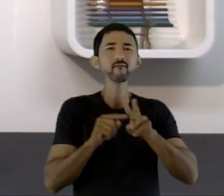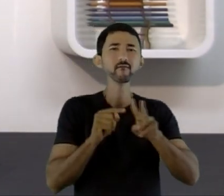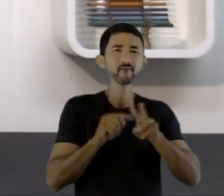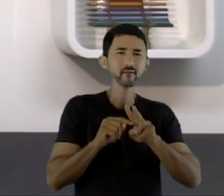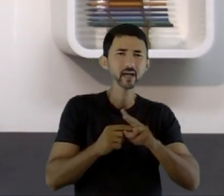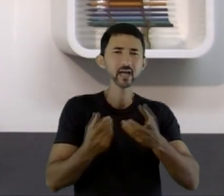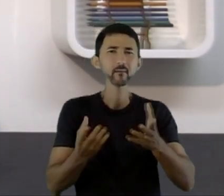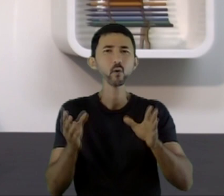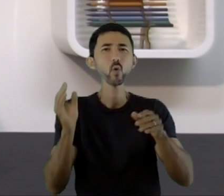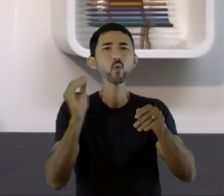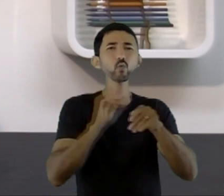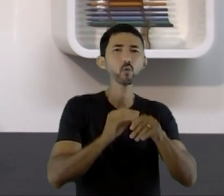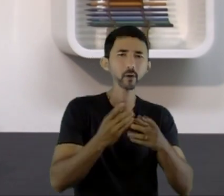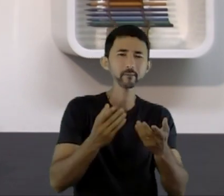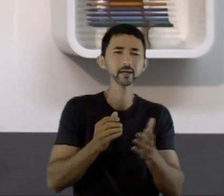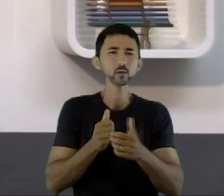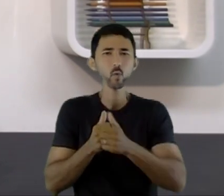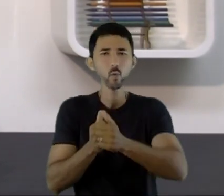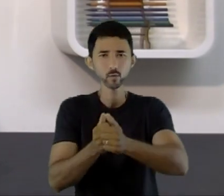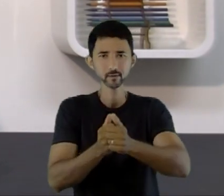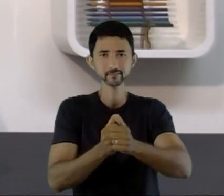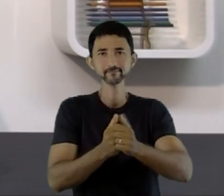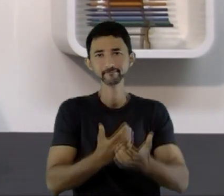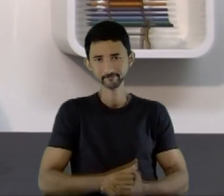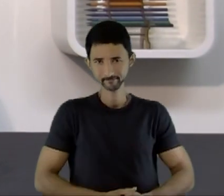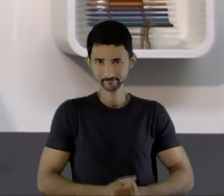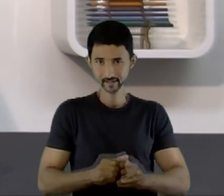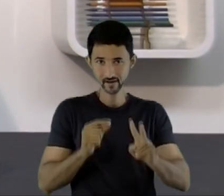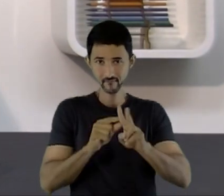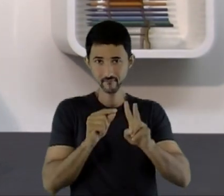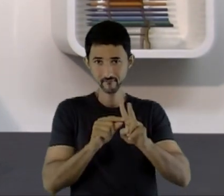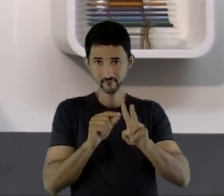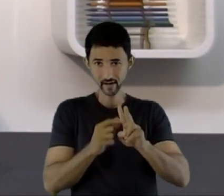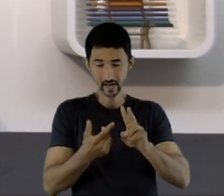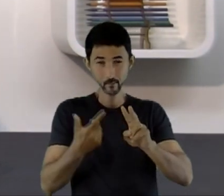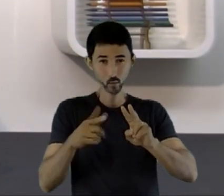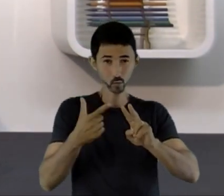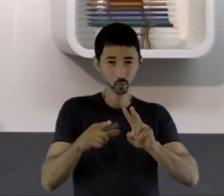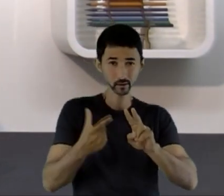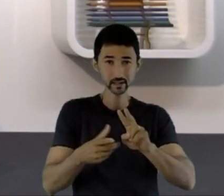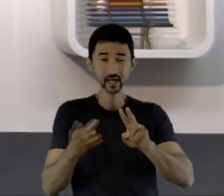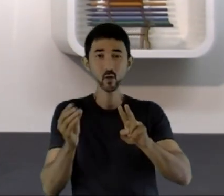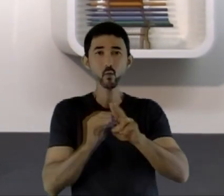sobre os complementos que acompanham esses verbos quando eles não